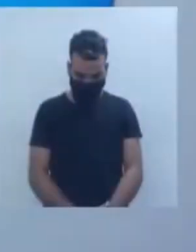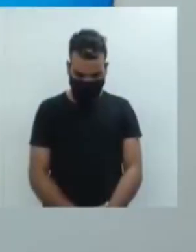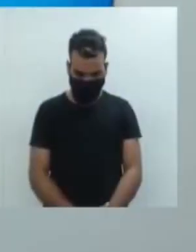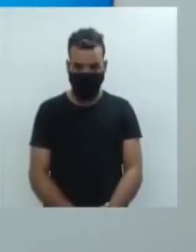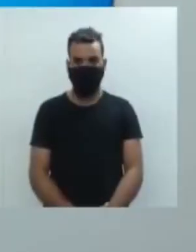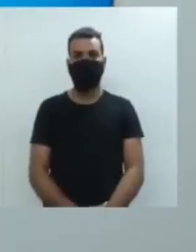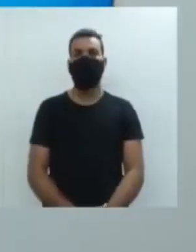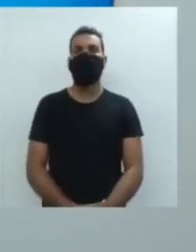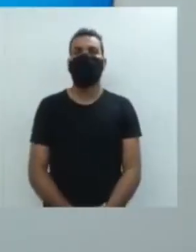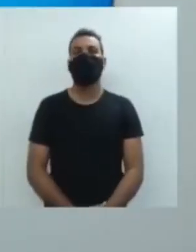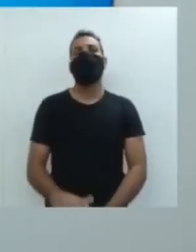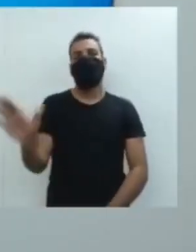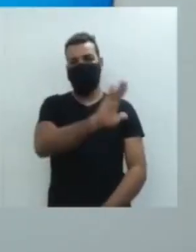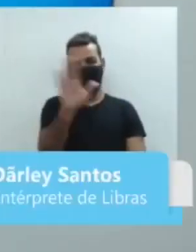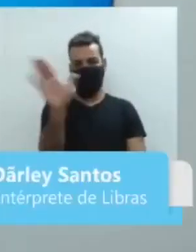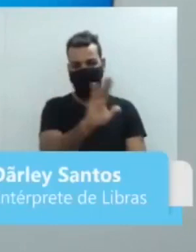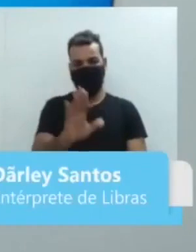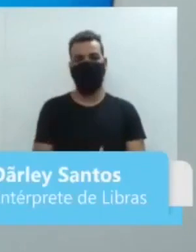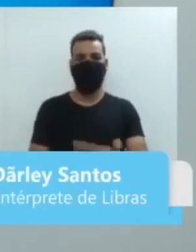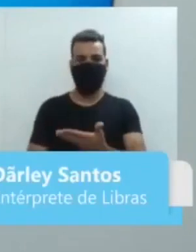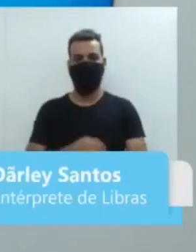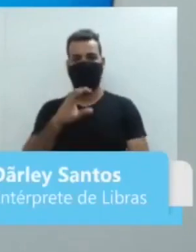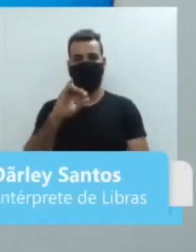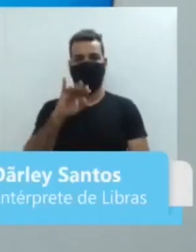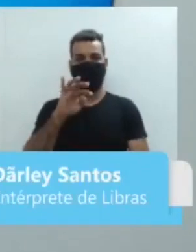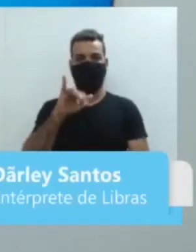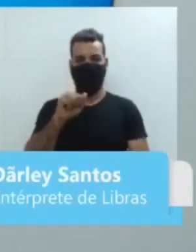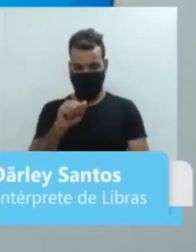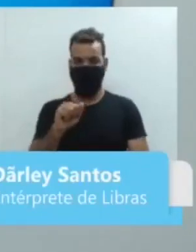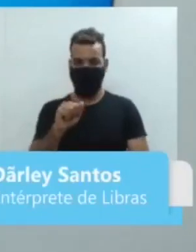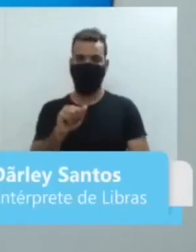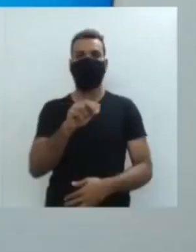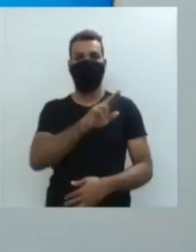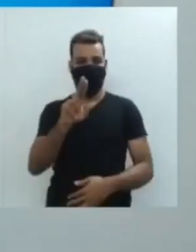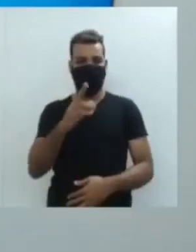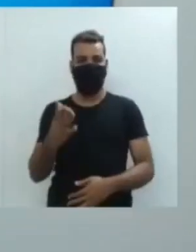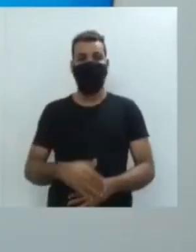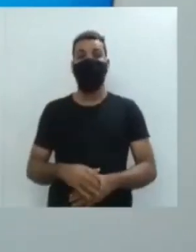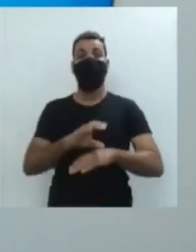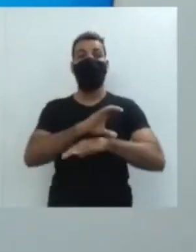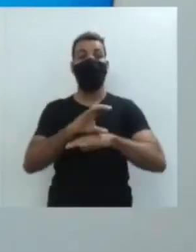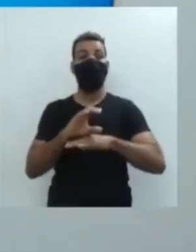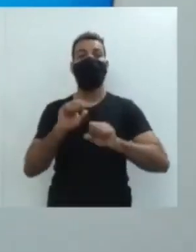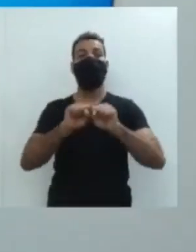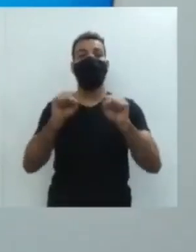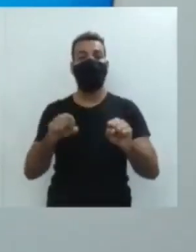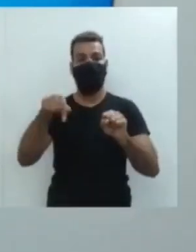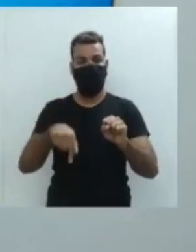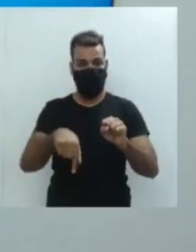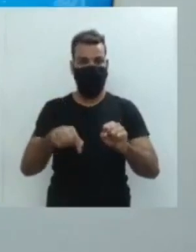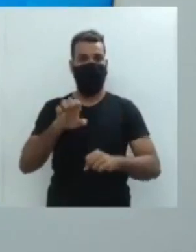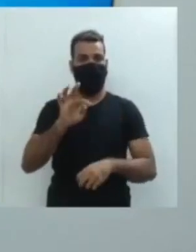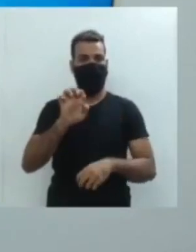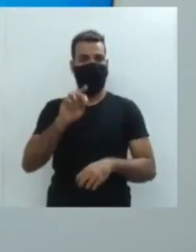Olá Estudante eu sou a professora Cíntia Cavalcante do curso de desenvolvimento de sistemas da etepac vamos agora